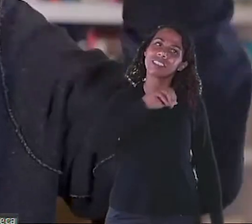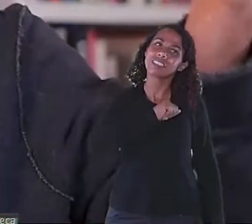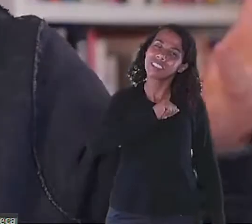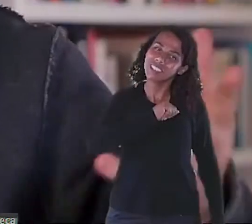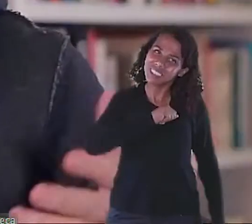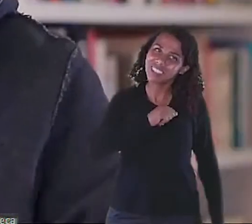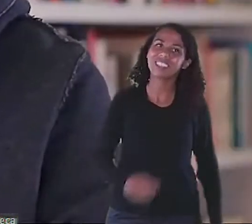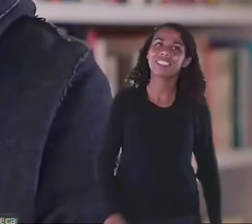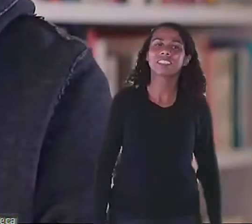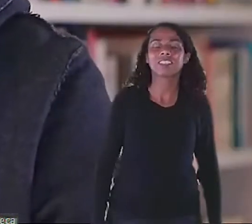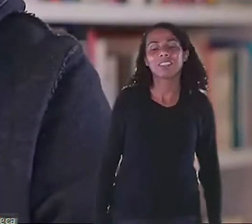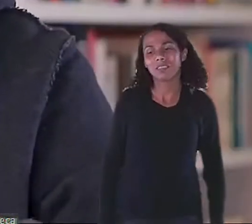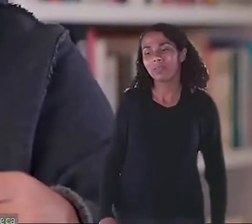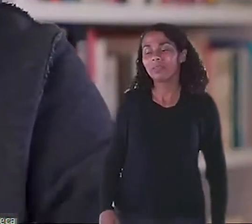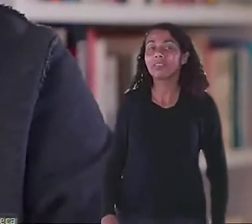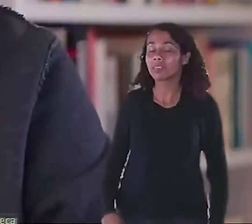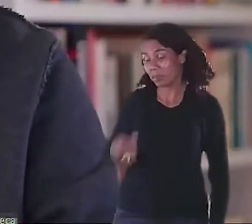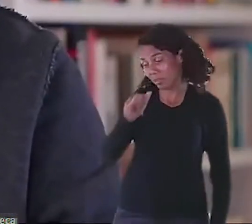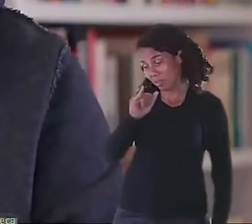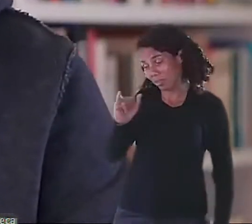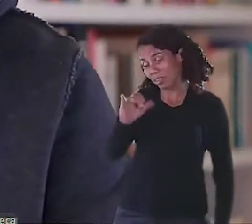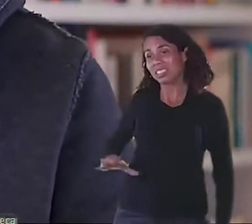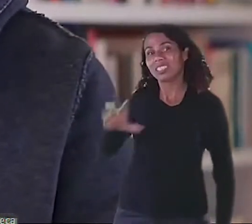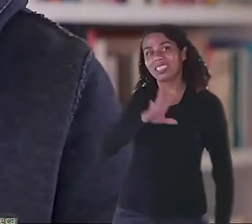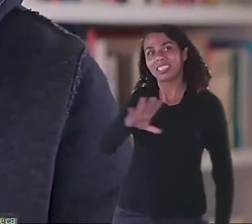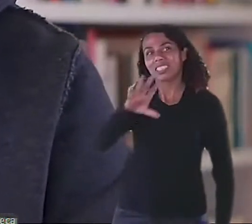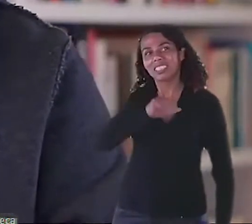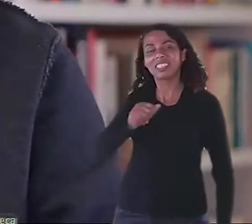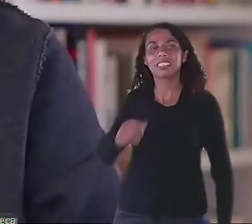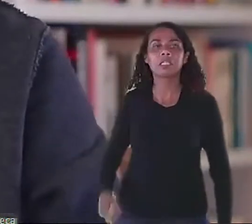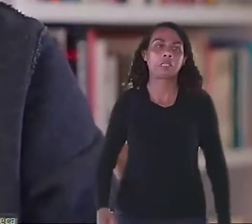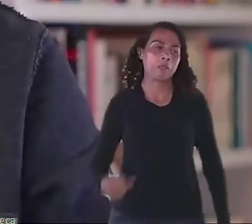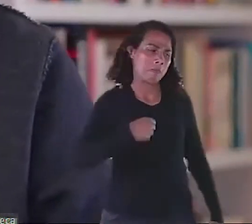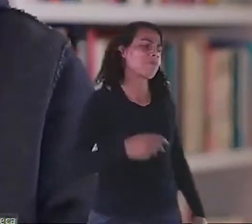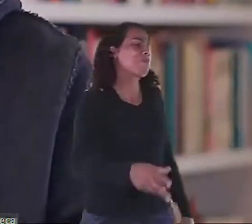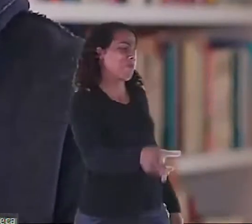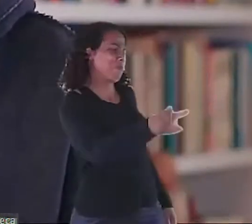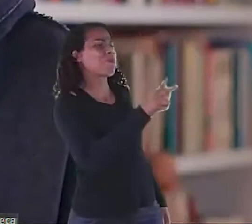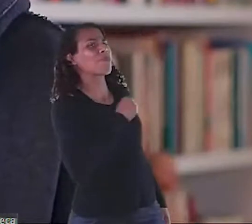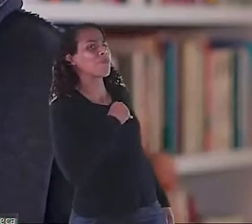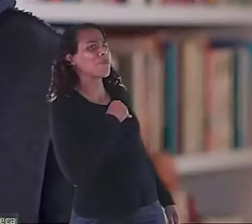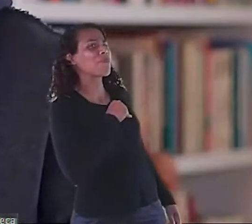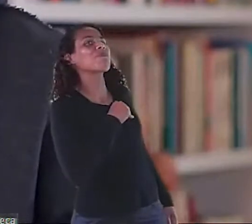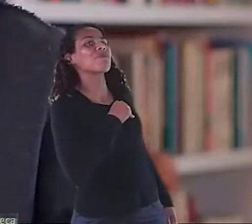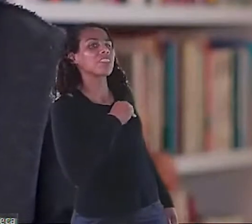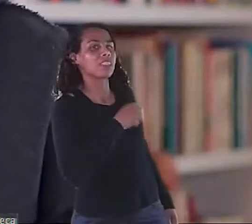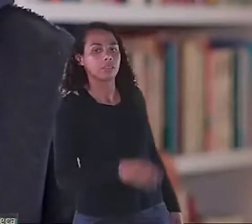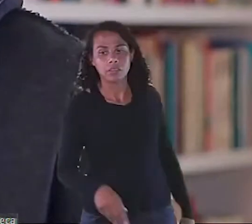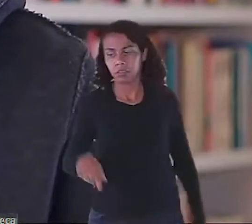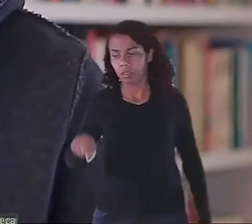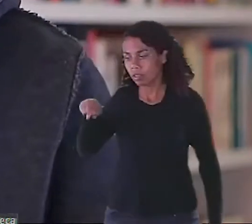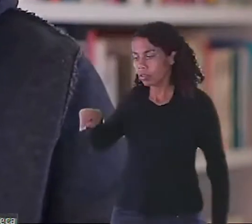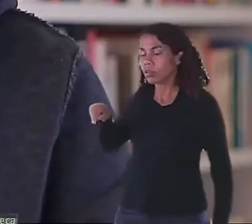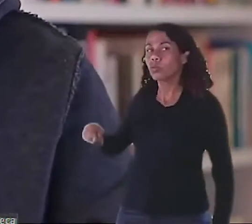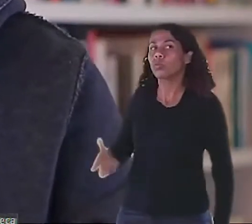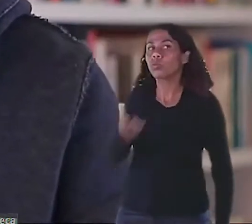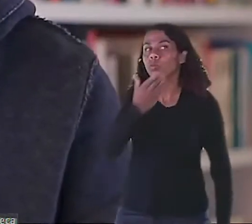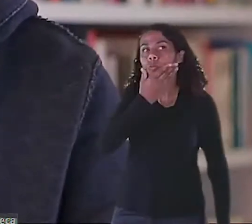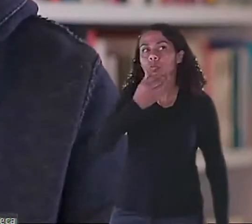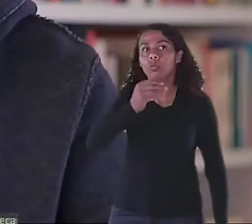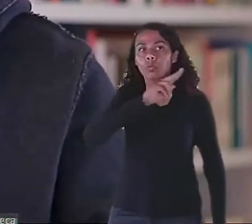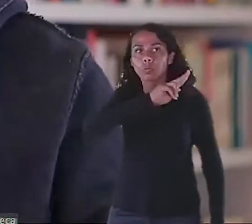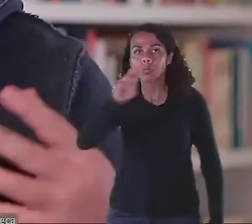amor, que eu vou fazer o quê? Humberto... Ainda hei de merecer. Que Humberto, além de